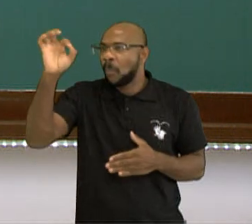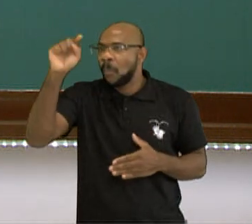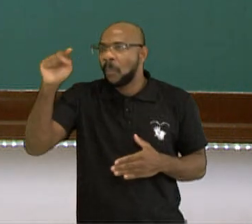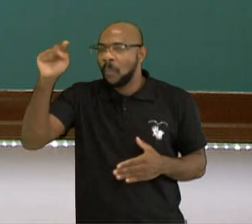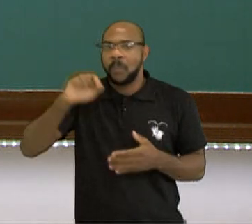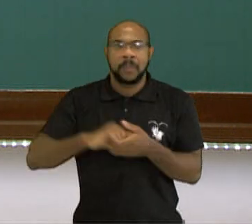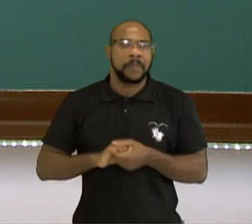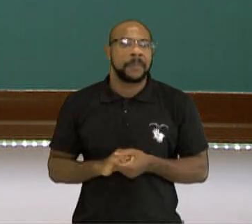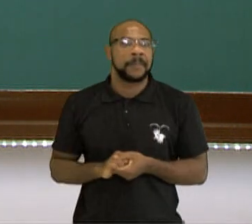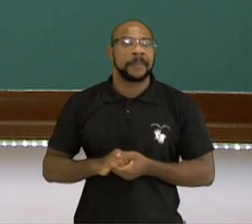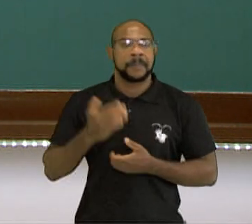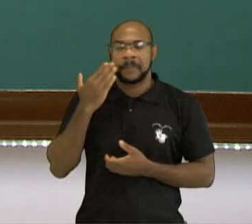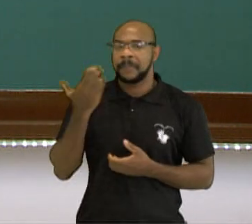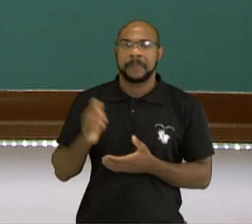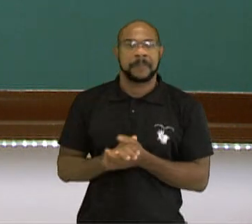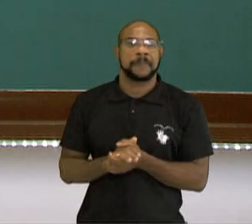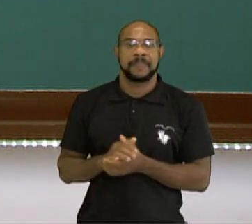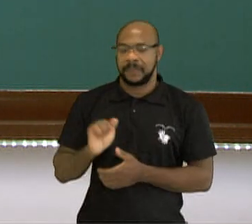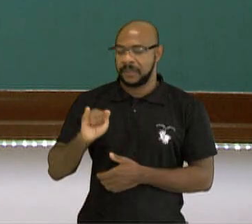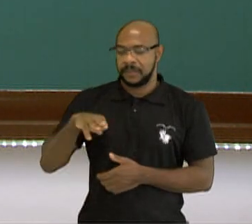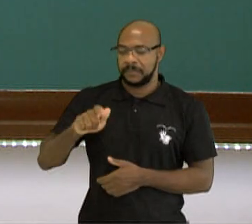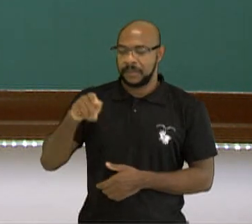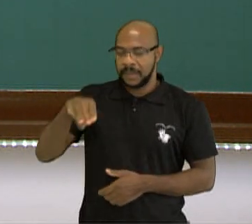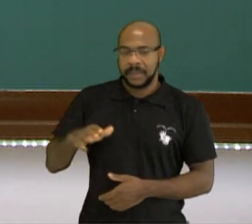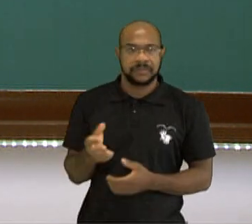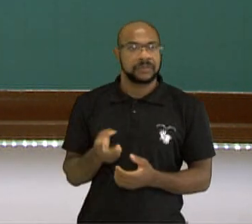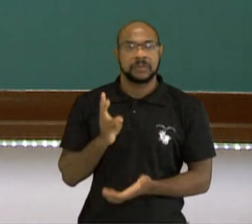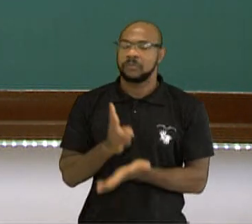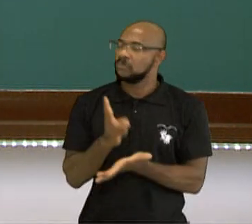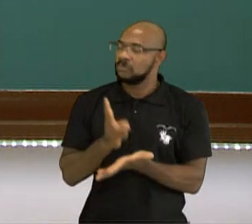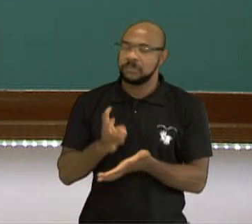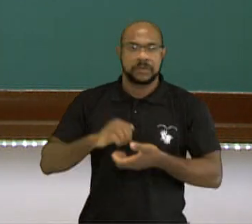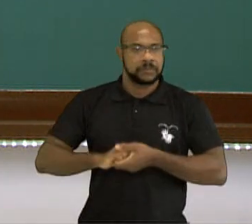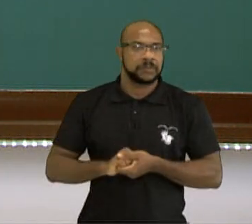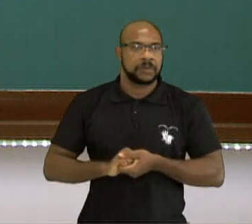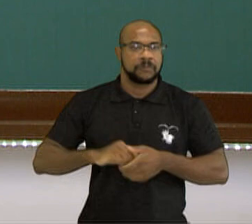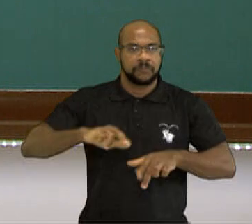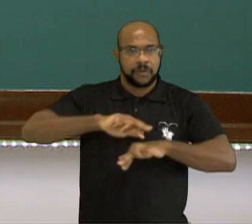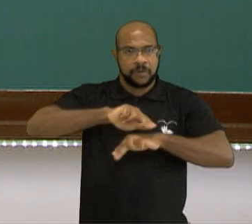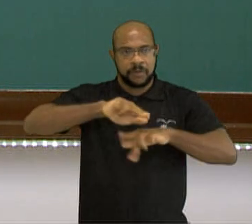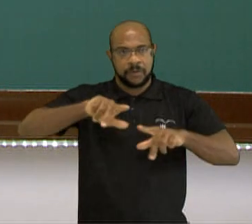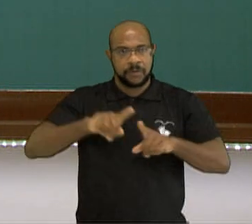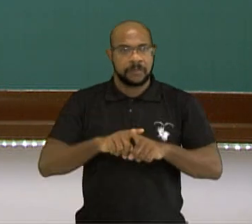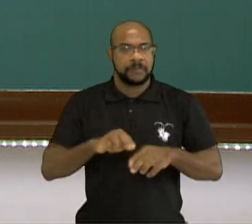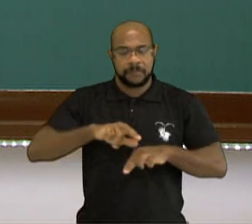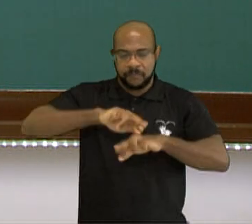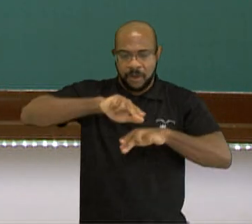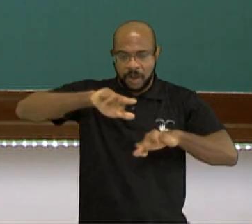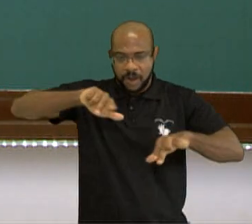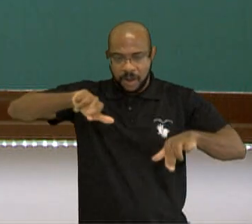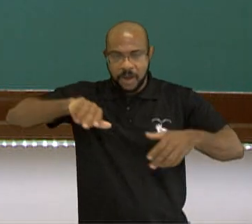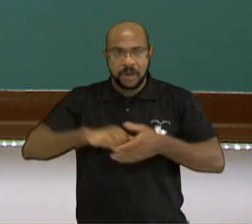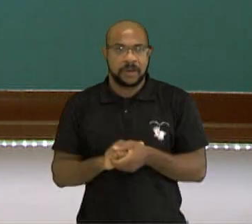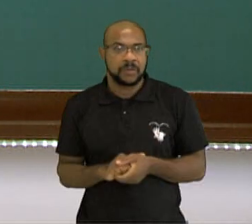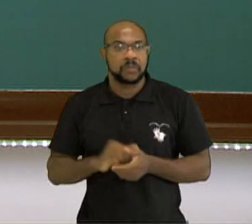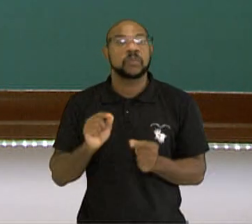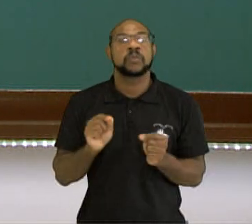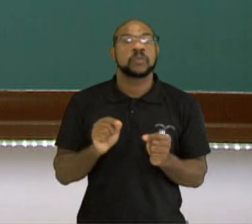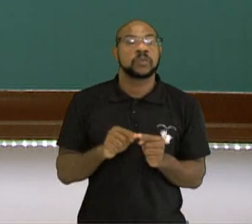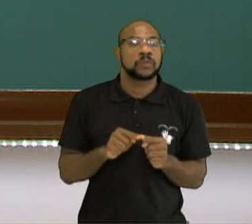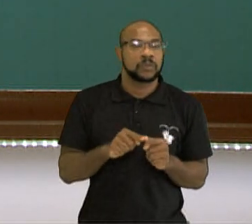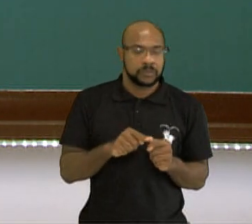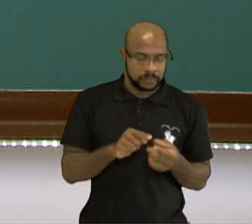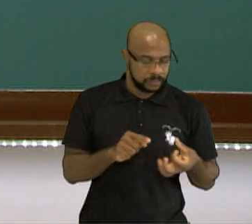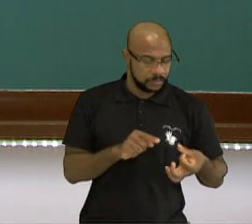o conjunto imagem, a mesma situação. Ele está variando verticalmente em que posição? Lá